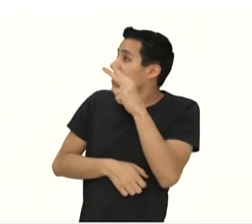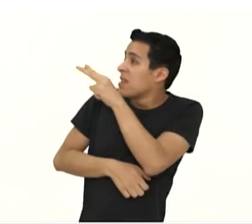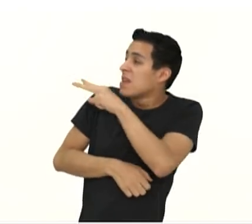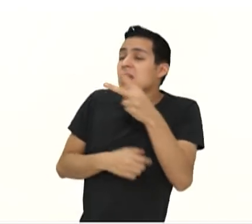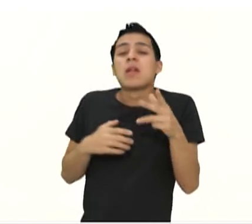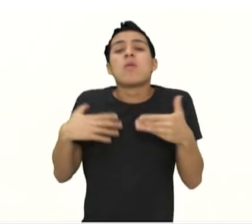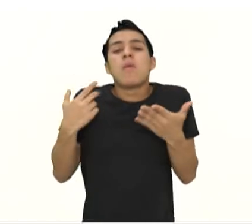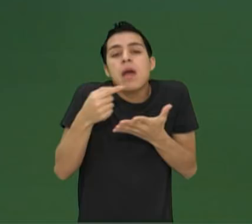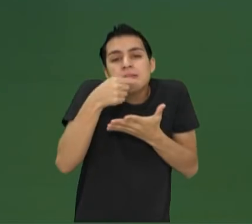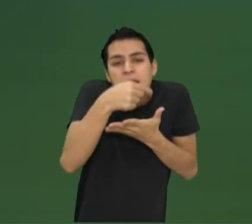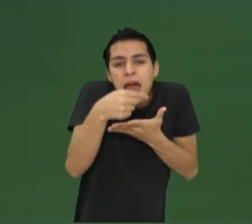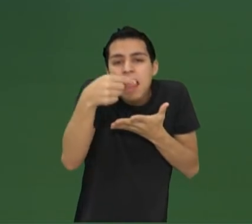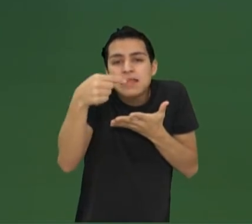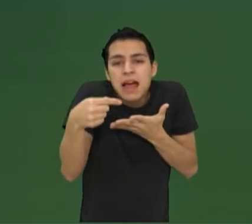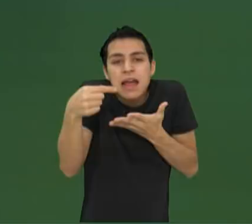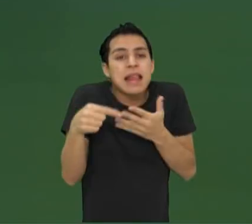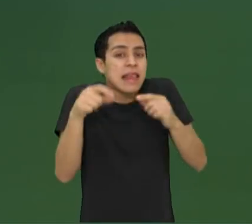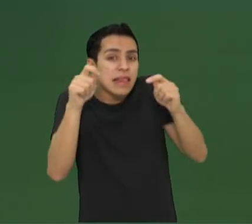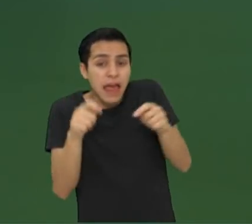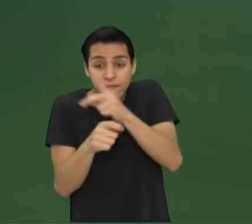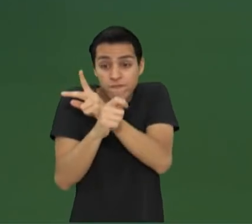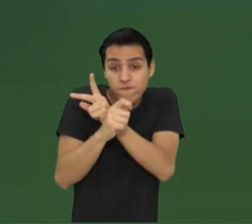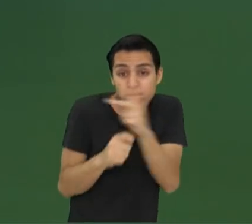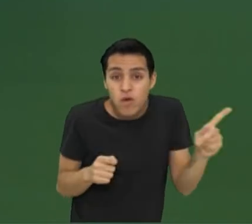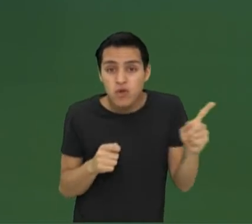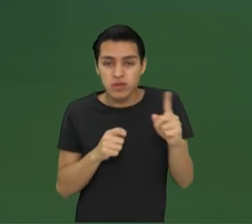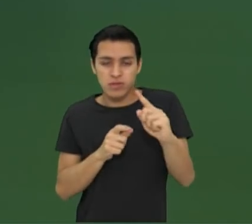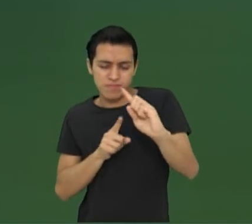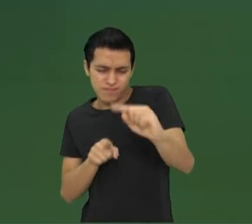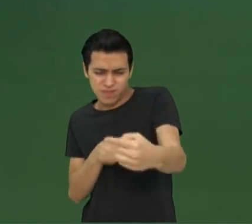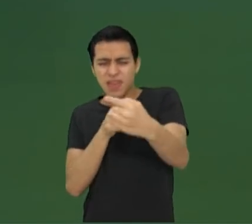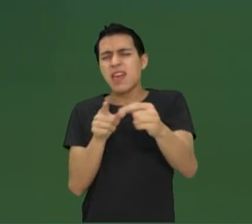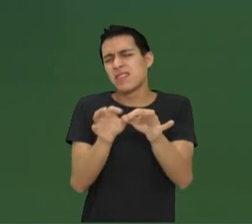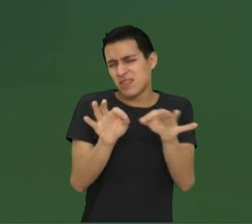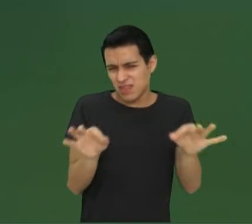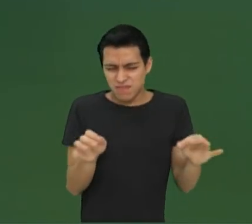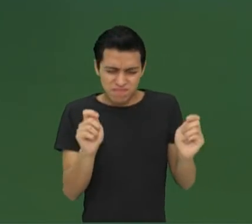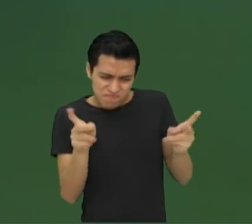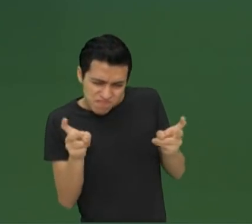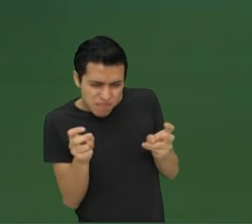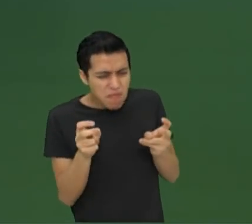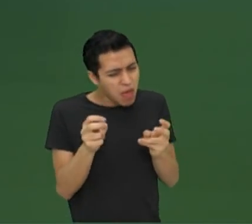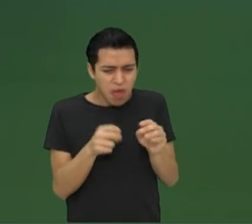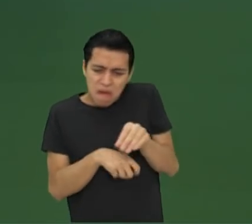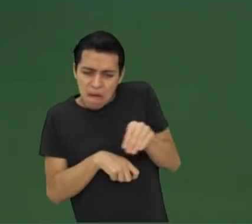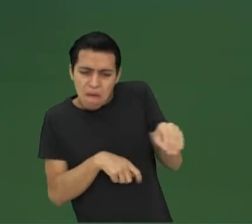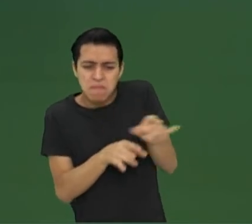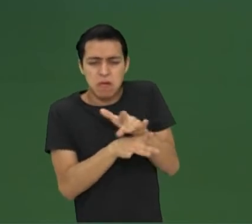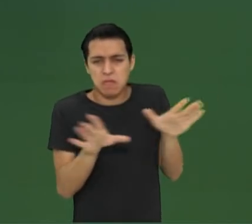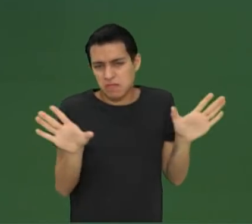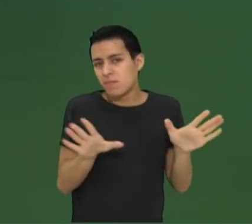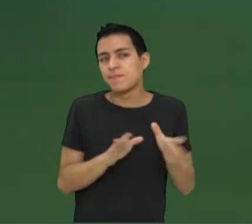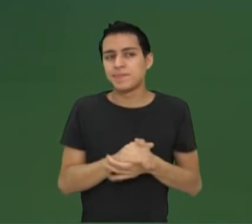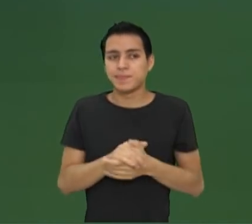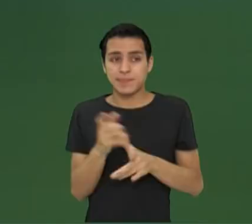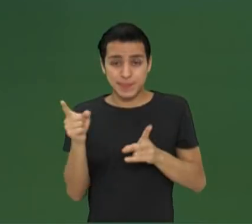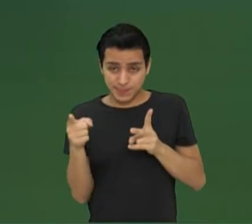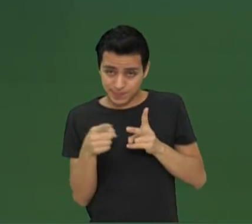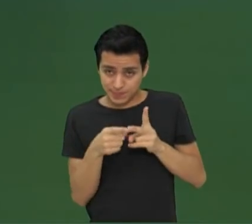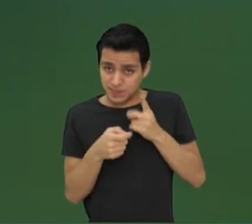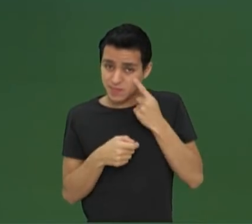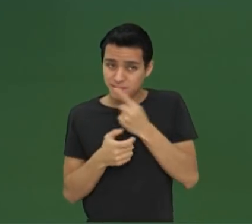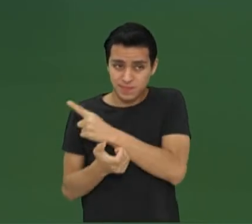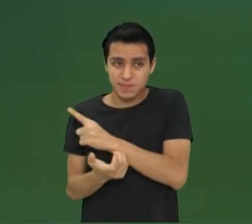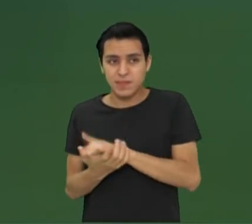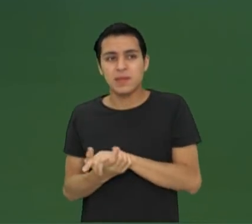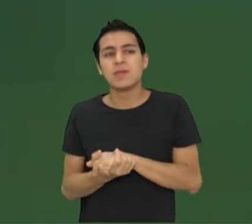rei tem para fugir desse xeque. Esse é um pouquinho mais simples, mais fácil. A segunda opção,